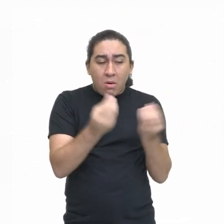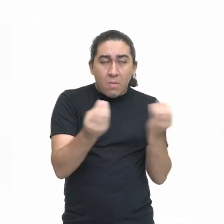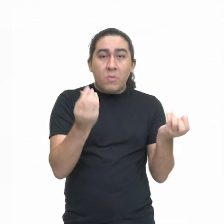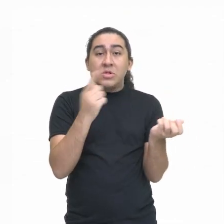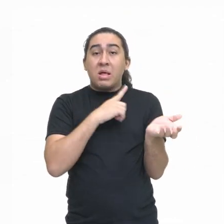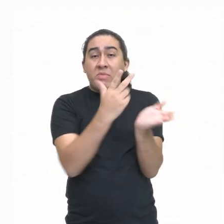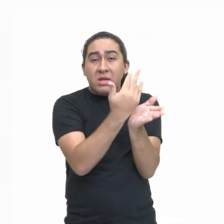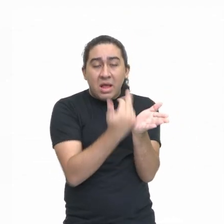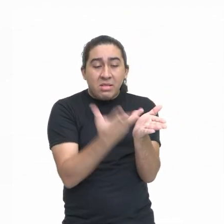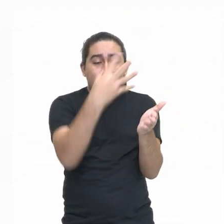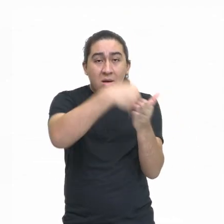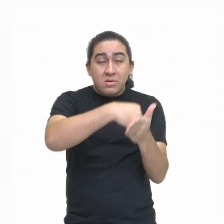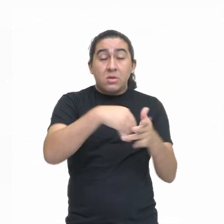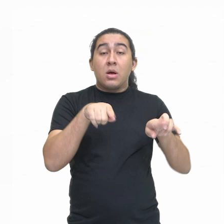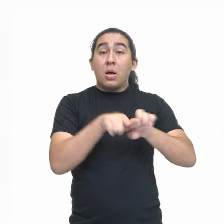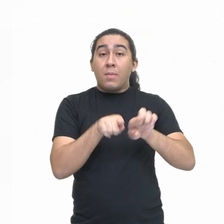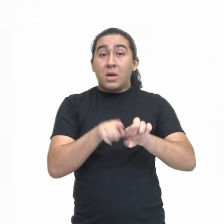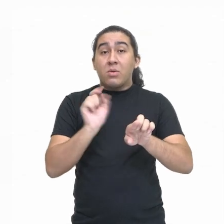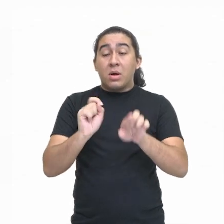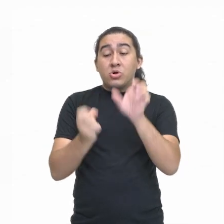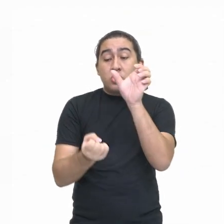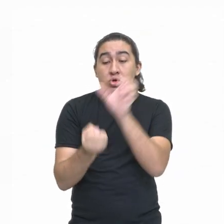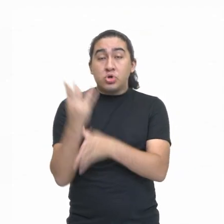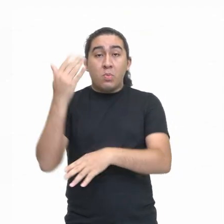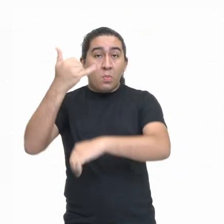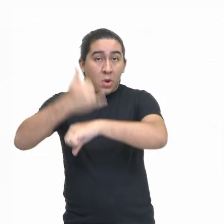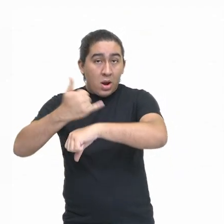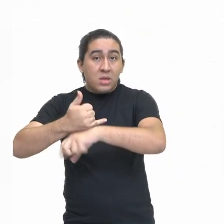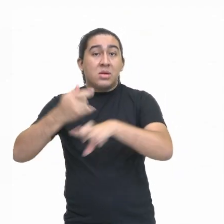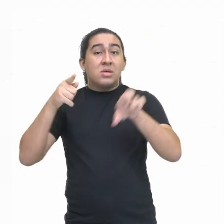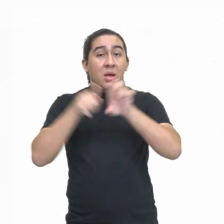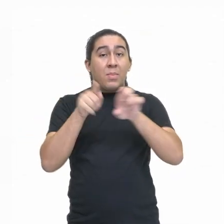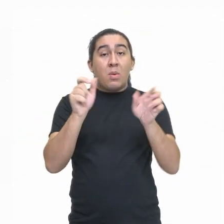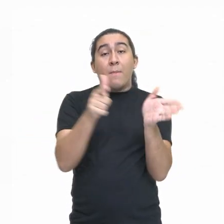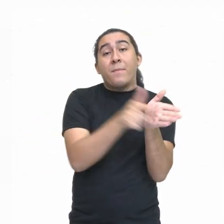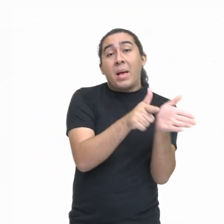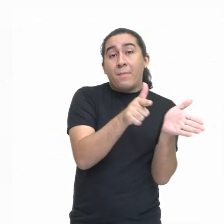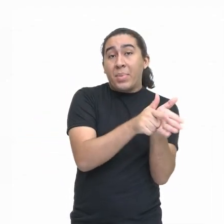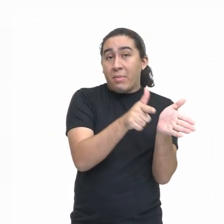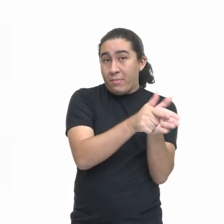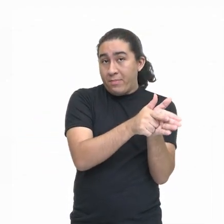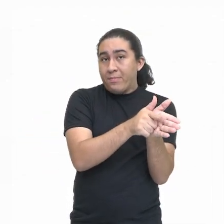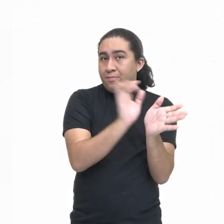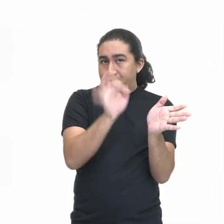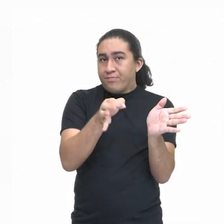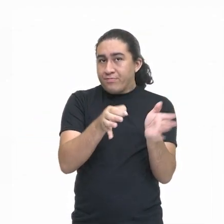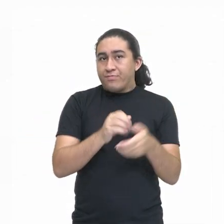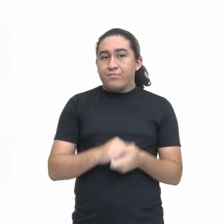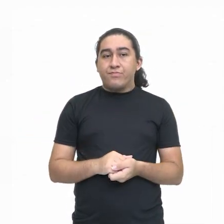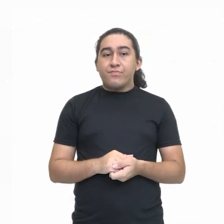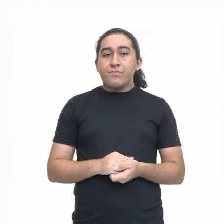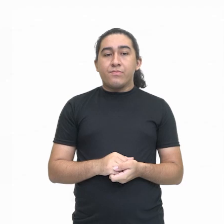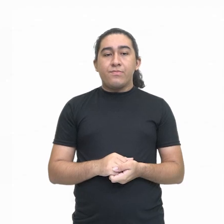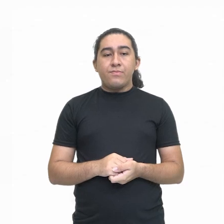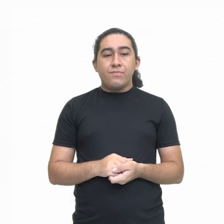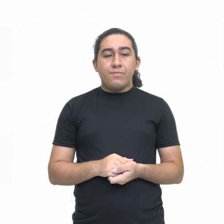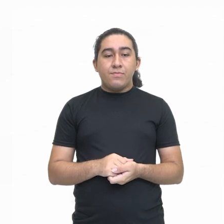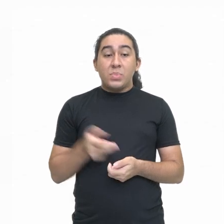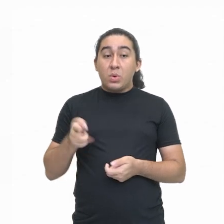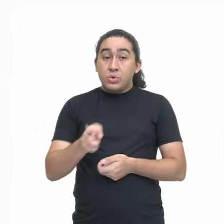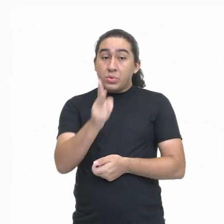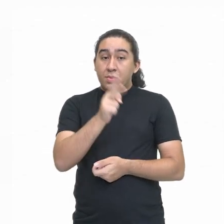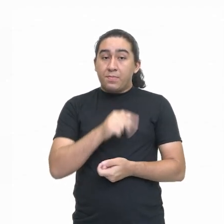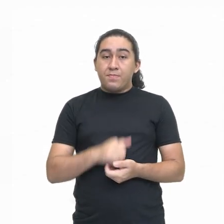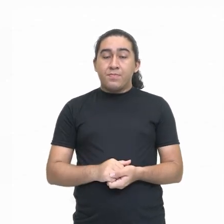também a invenção não somente da moeda, mas também do papel moeda, tá bom? Vamos